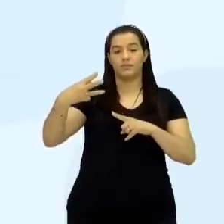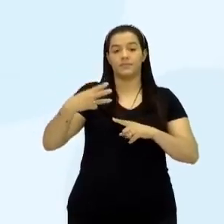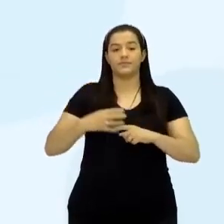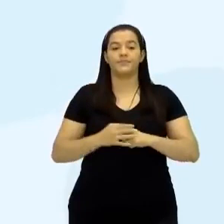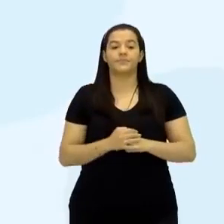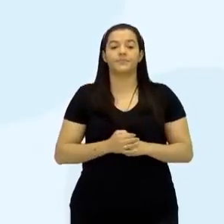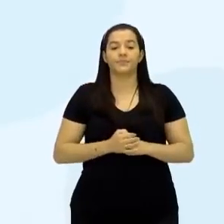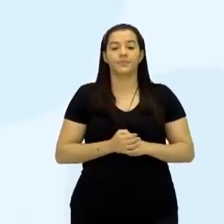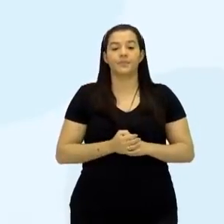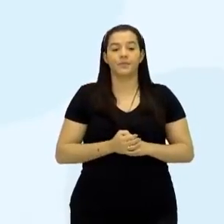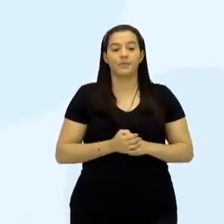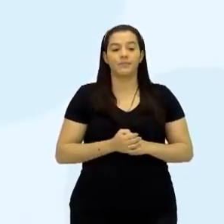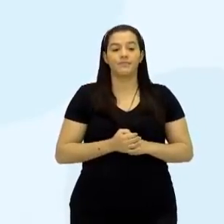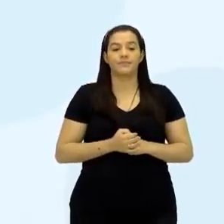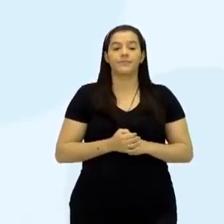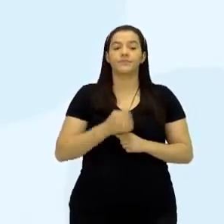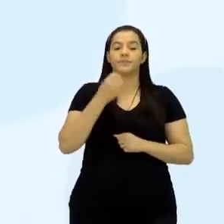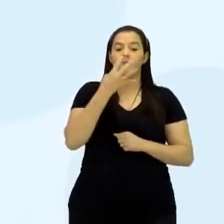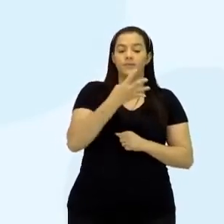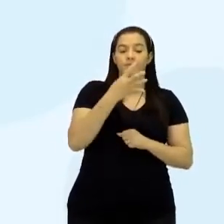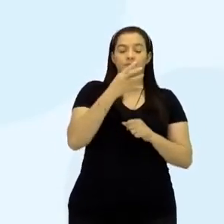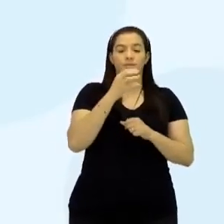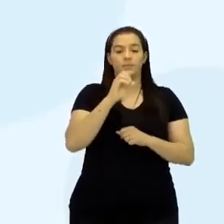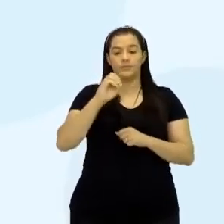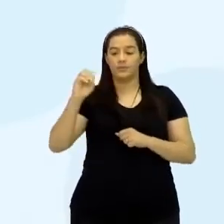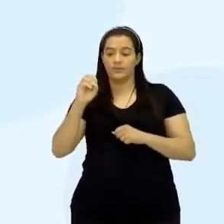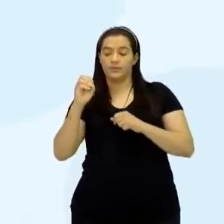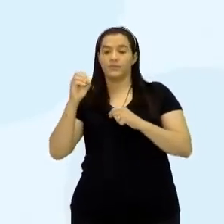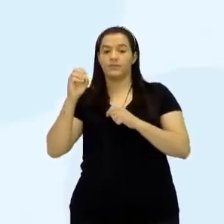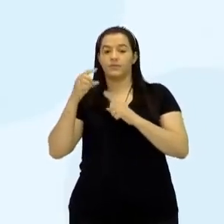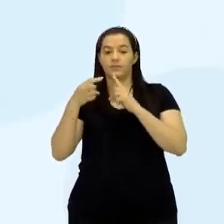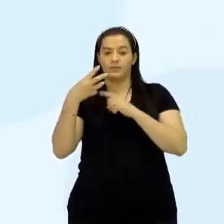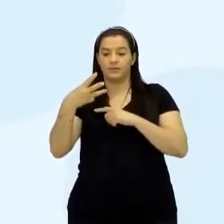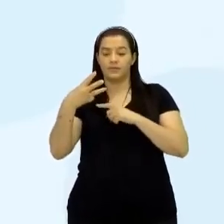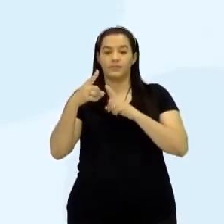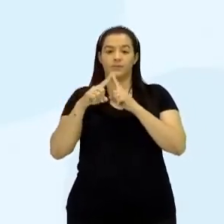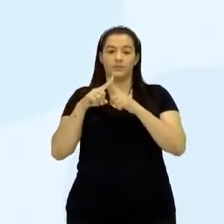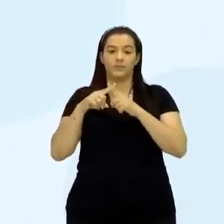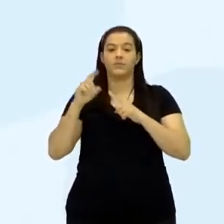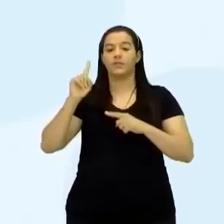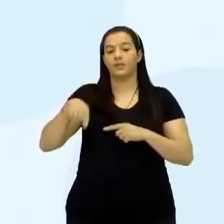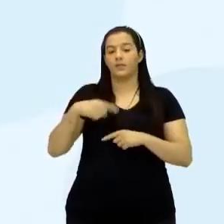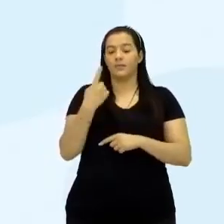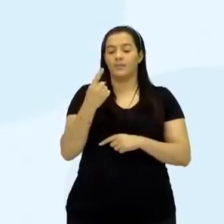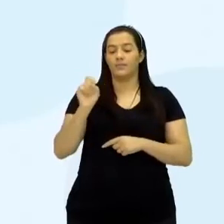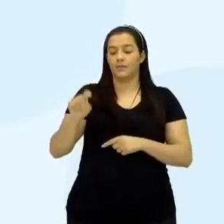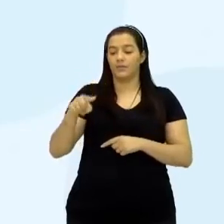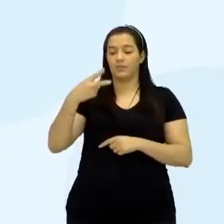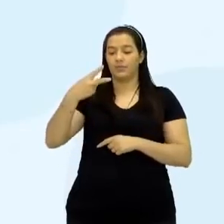e multipliquei. 400 vezes 3 é igual a 1.200. Isso quer